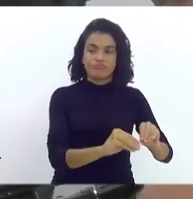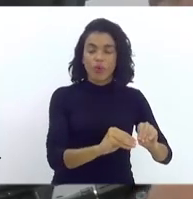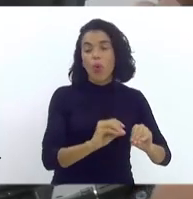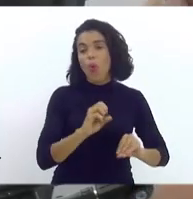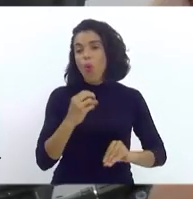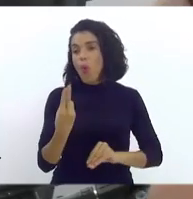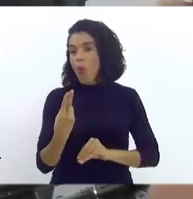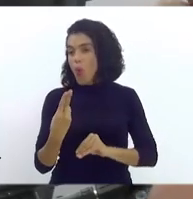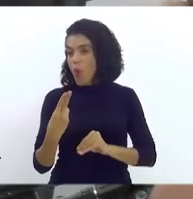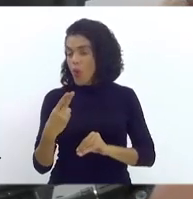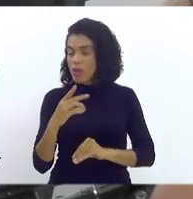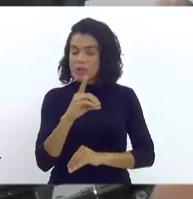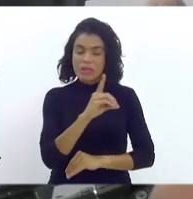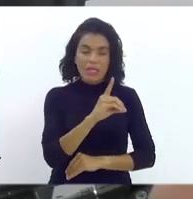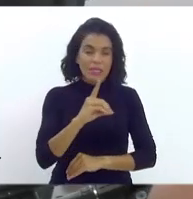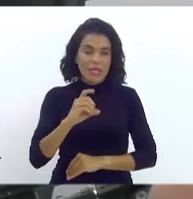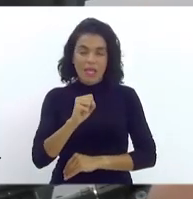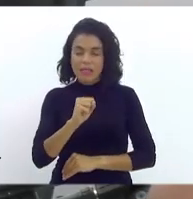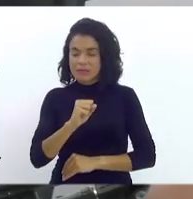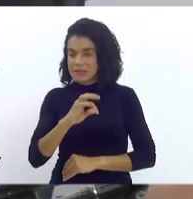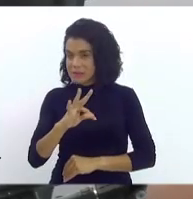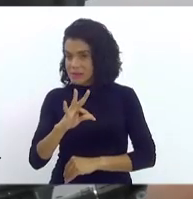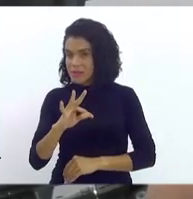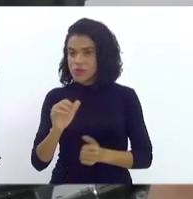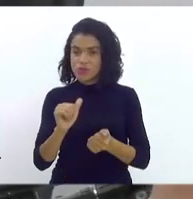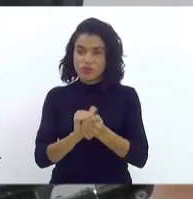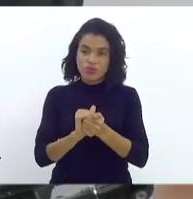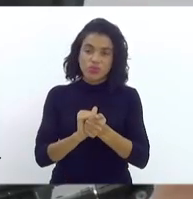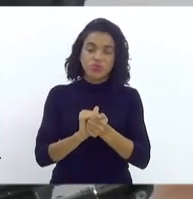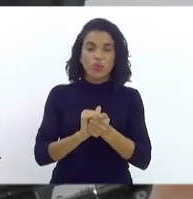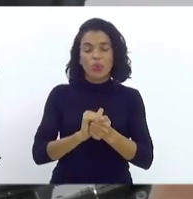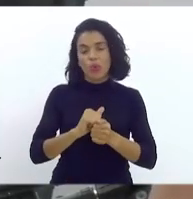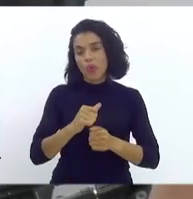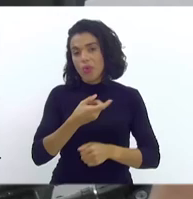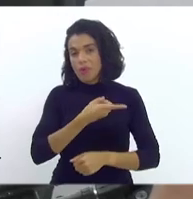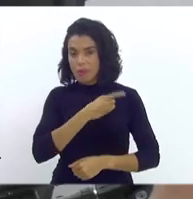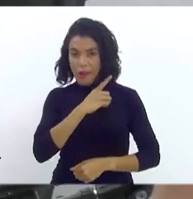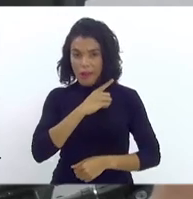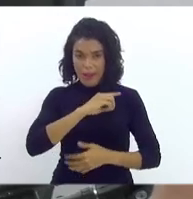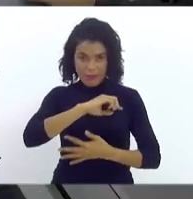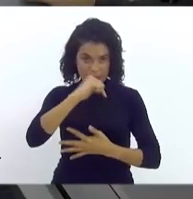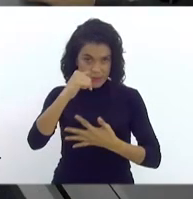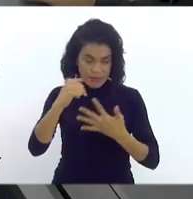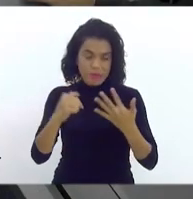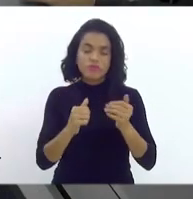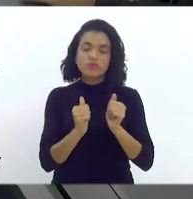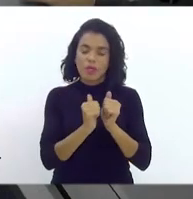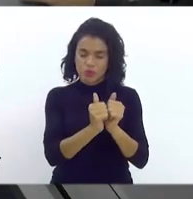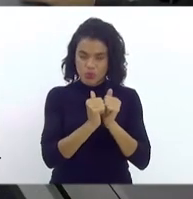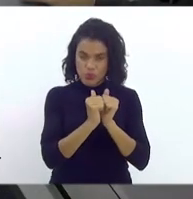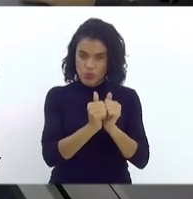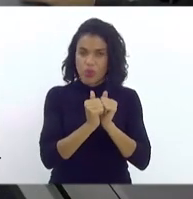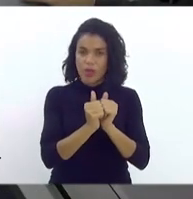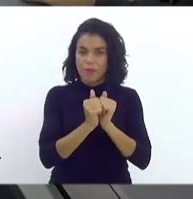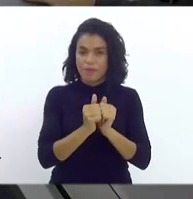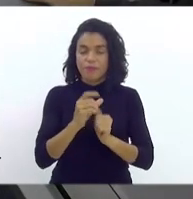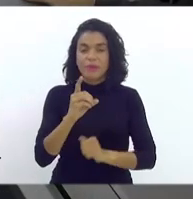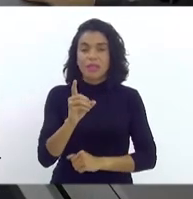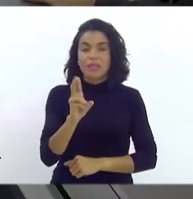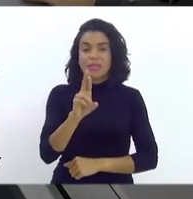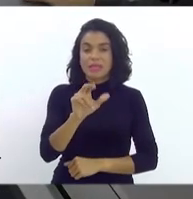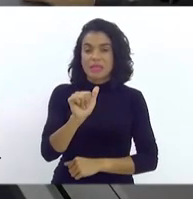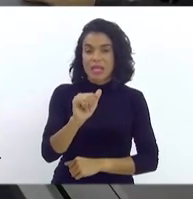conjunta da DDST com essas demais especializadas, não? Sim, a gente atua muito com a DRACO e com a